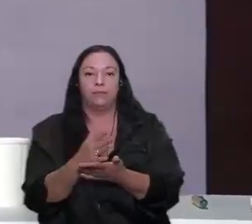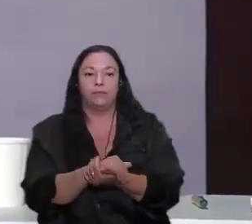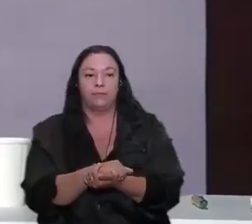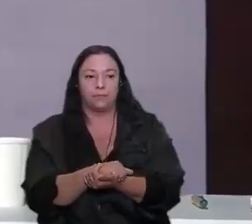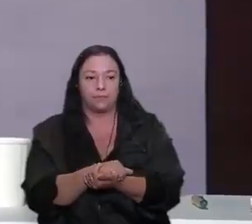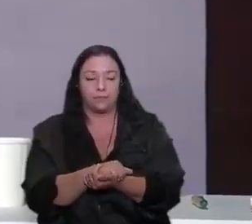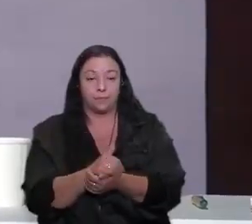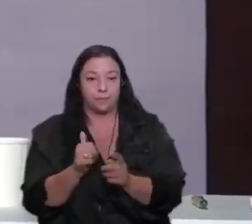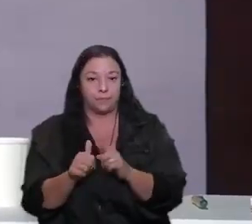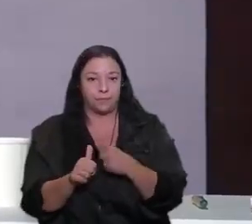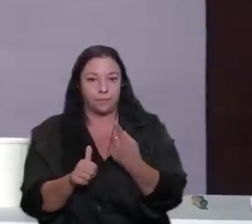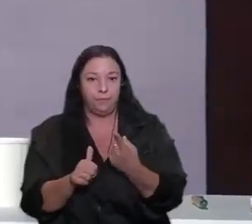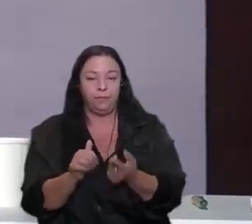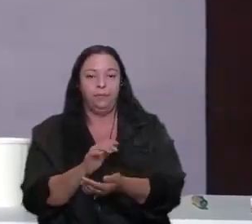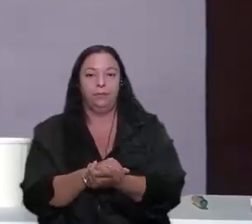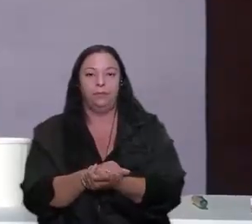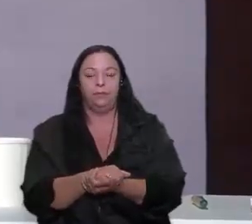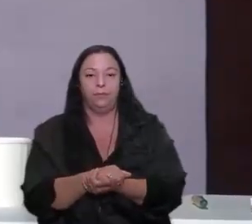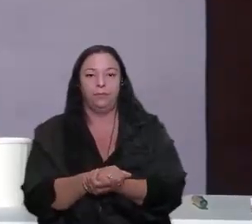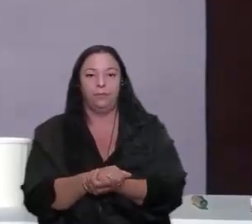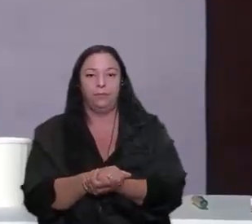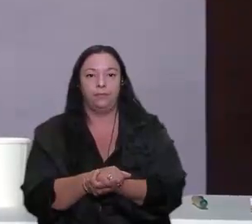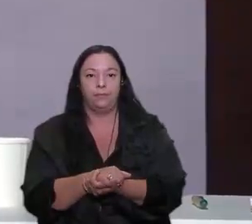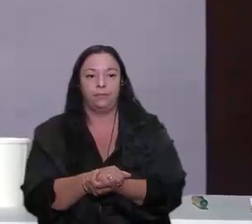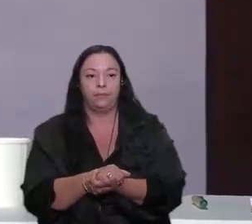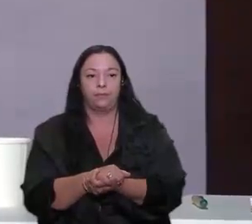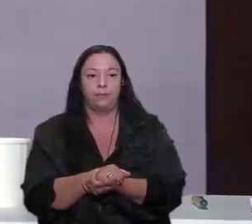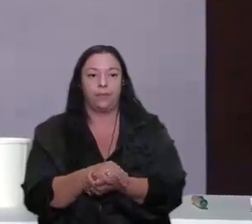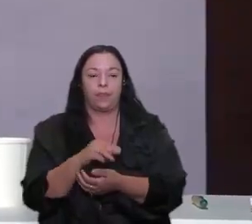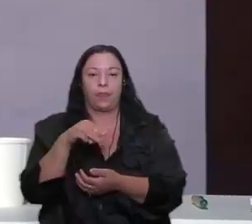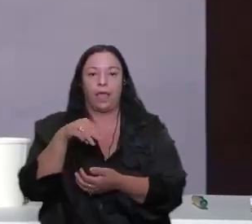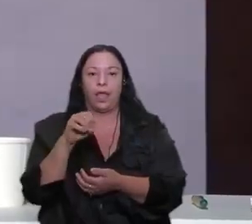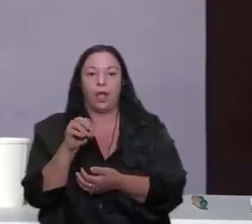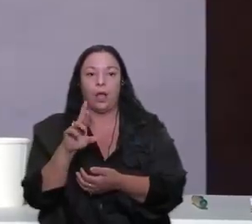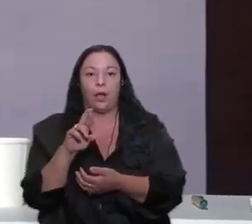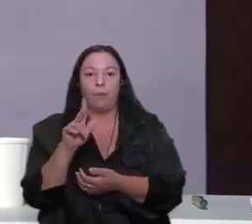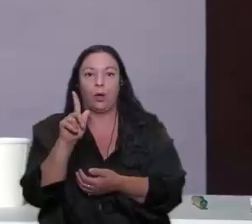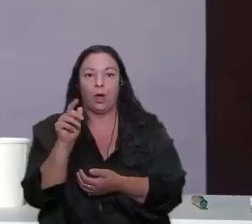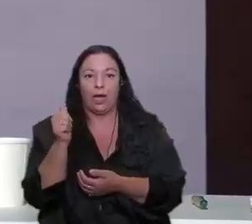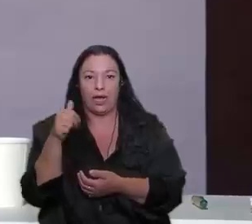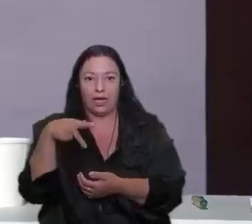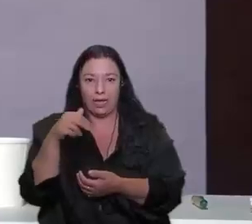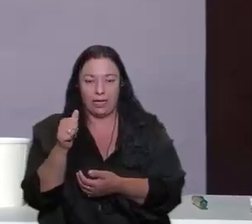assim. Primeiro, a gente tem a Morgana, que está começando a escrever para